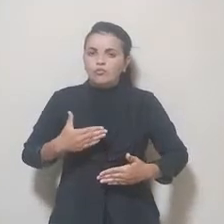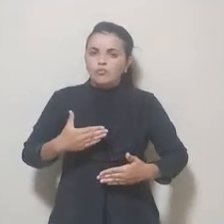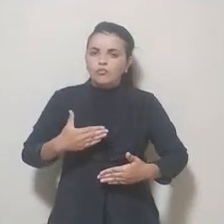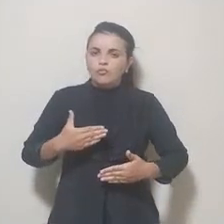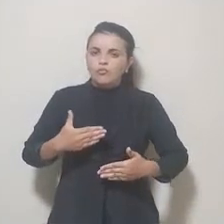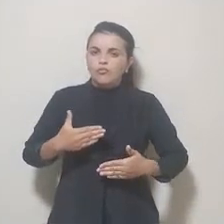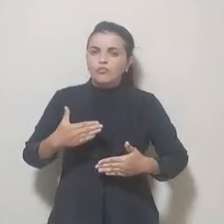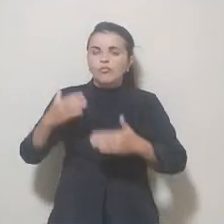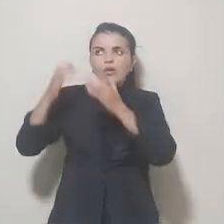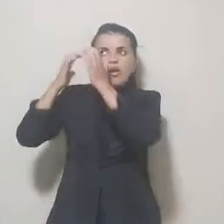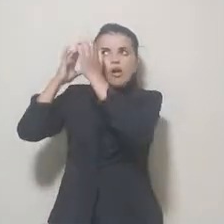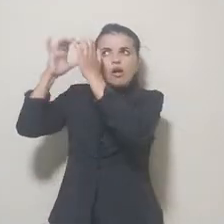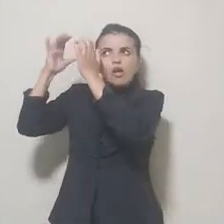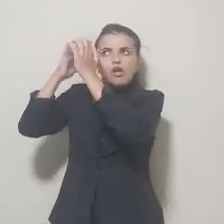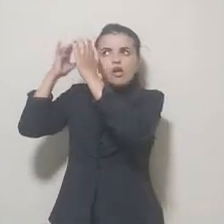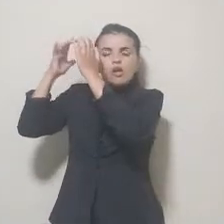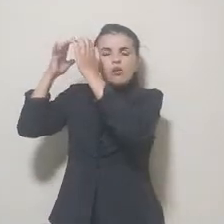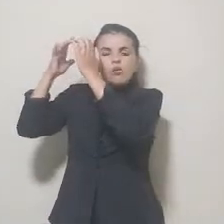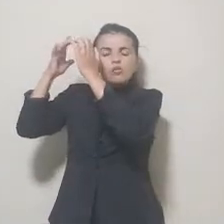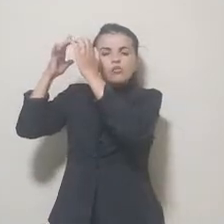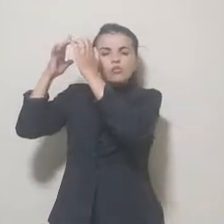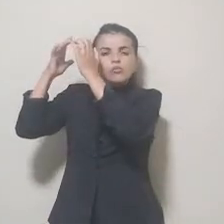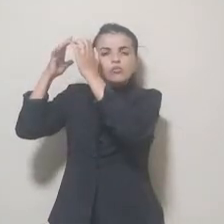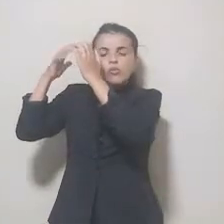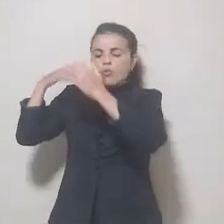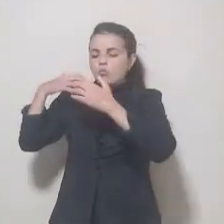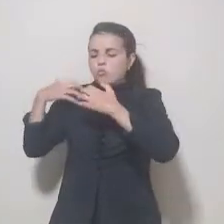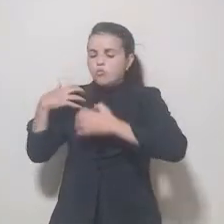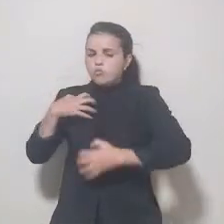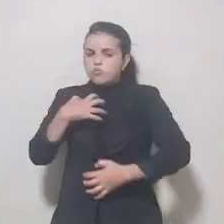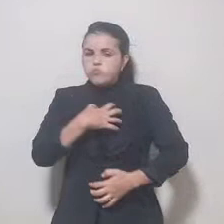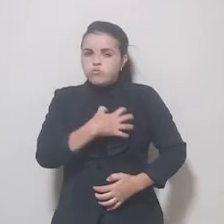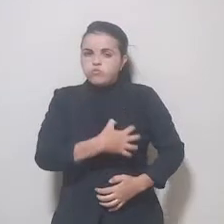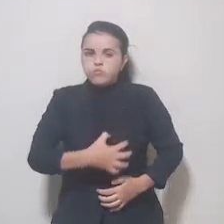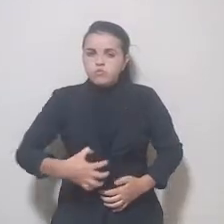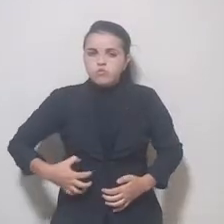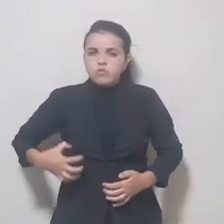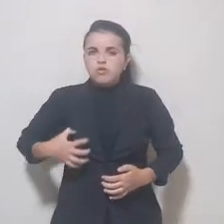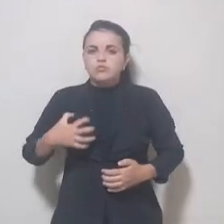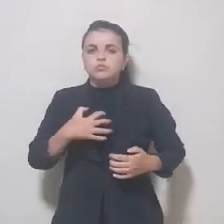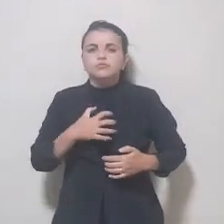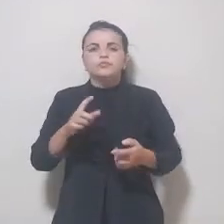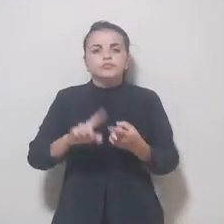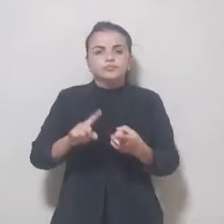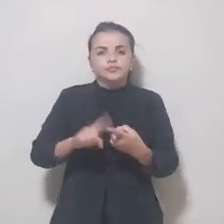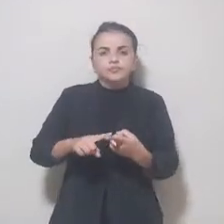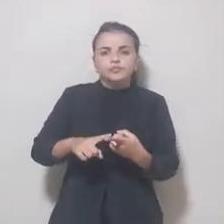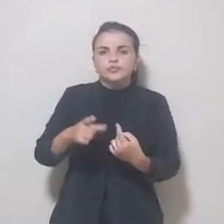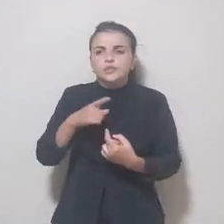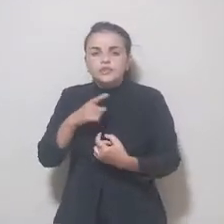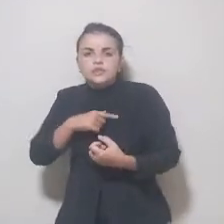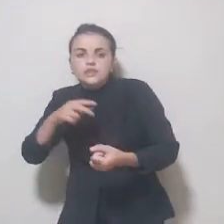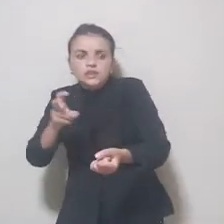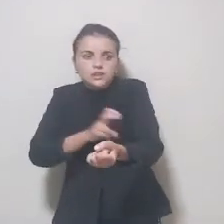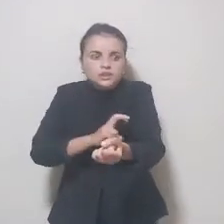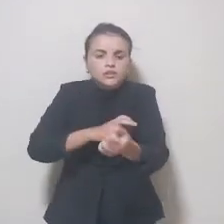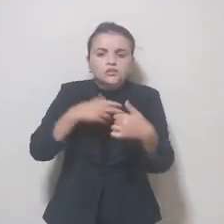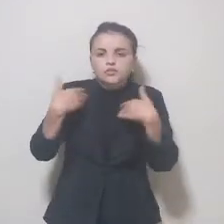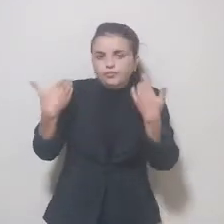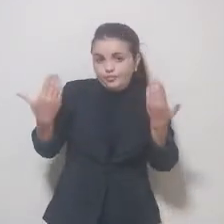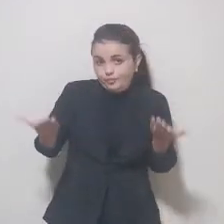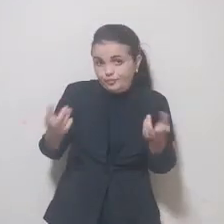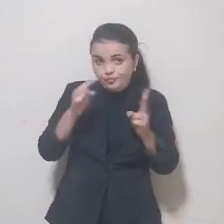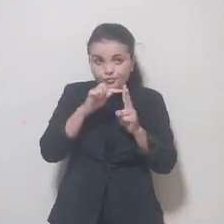controle do nosso cérebro ao controle do nosso corpo, como, por exemplo, a produção do hormônio adrenalina e noradrenalina. Para que servem